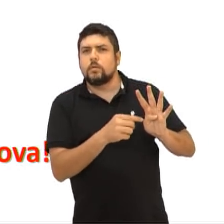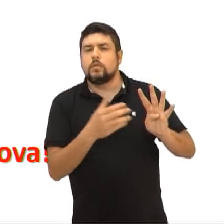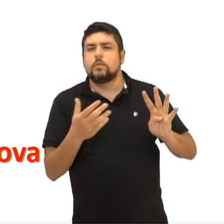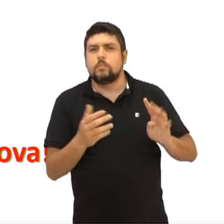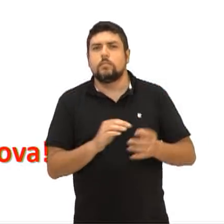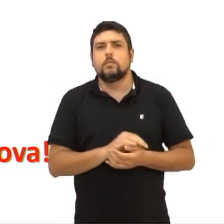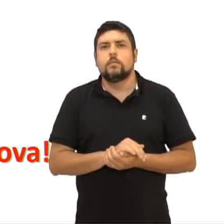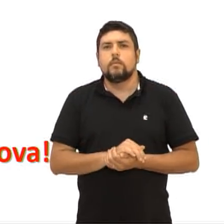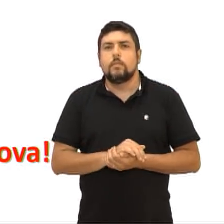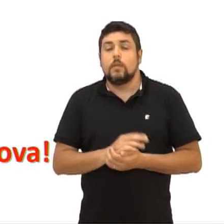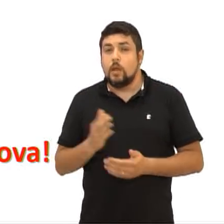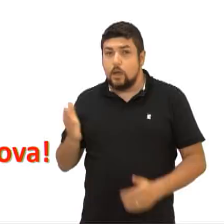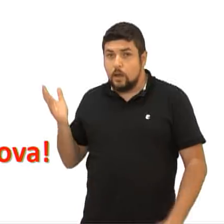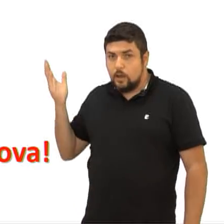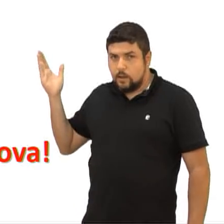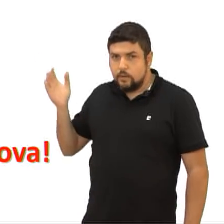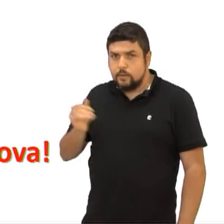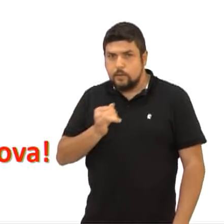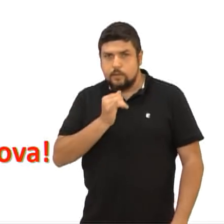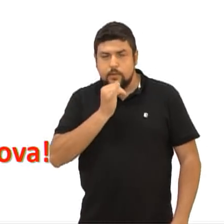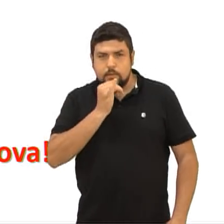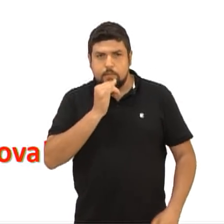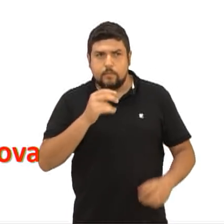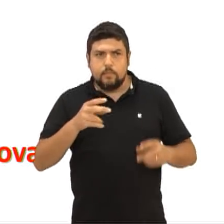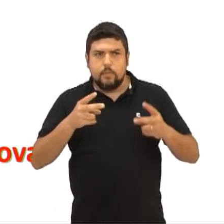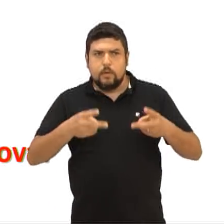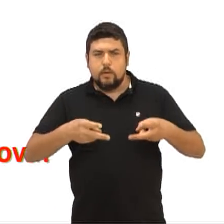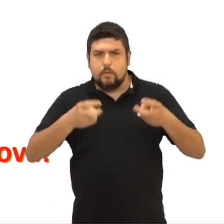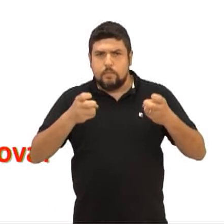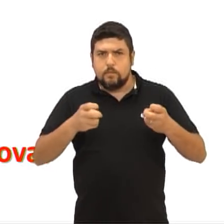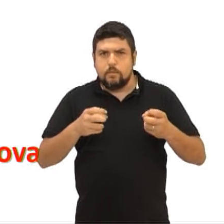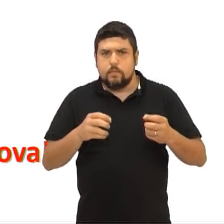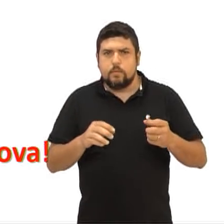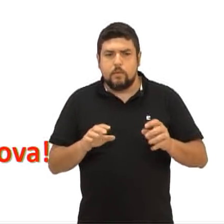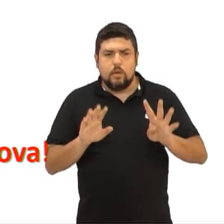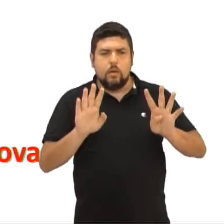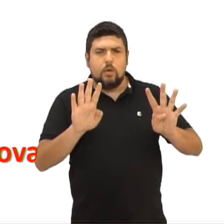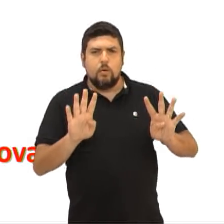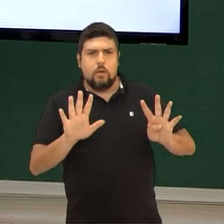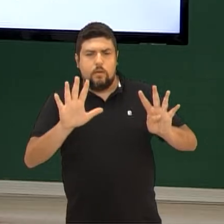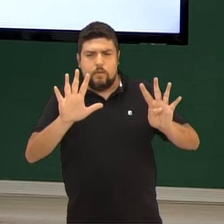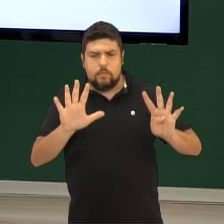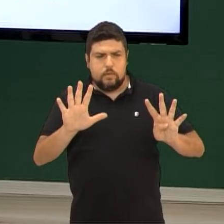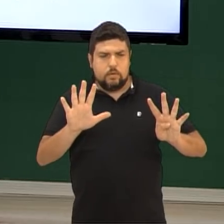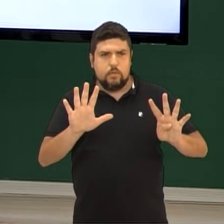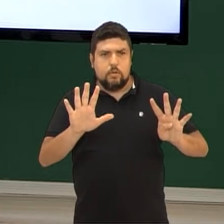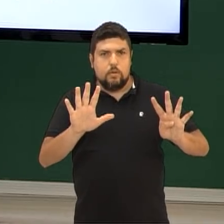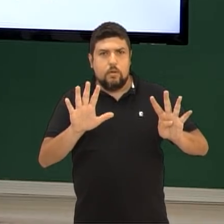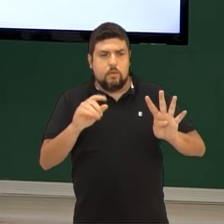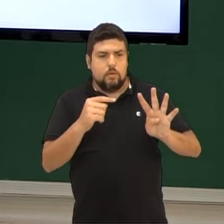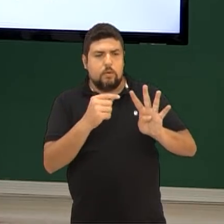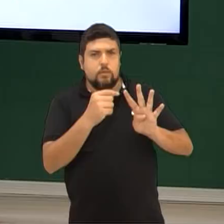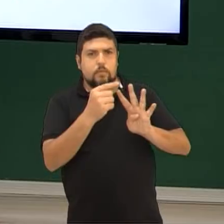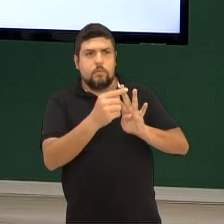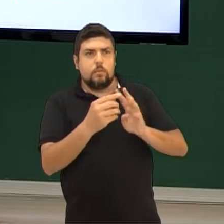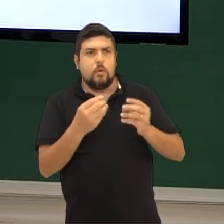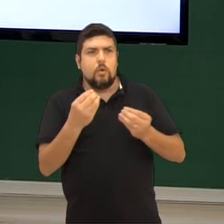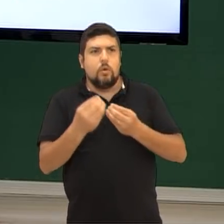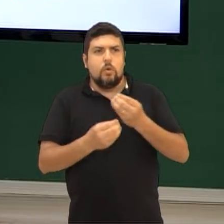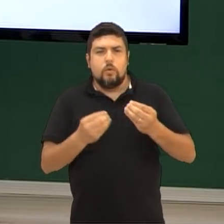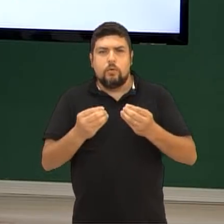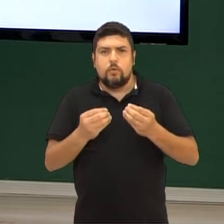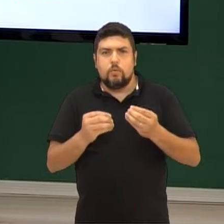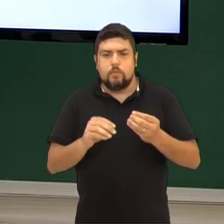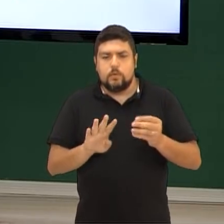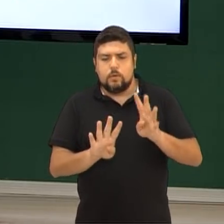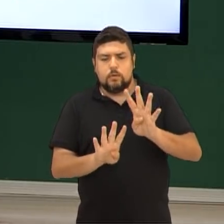Neste exemplo, veja que você tem 4 em 5, onde fica 4 como numerador, 5